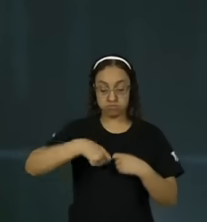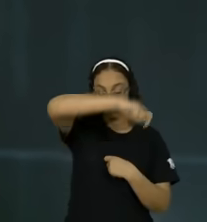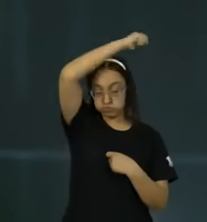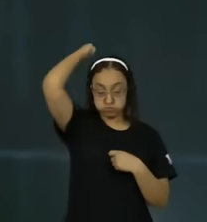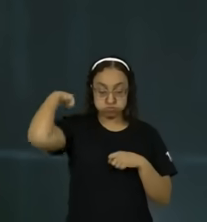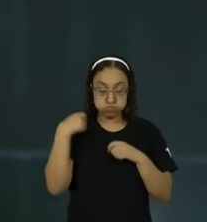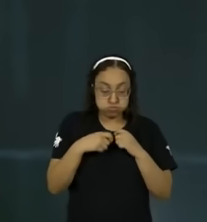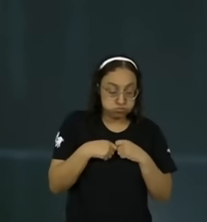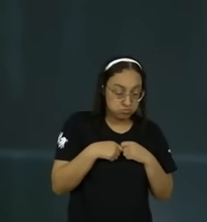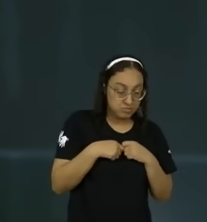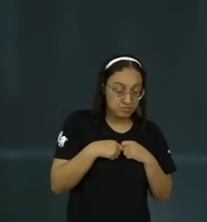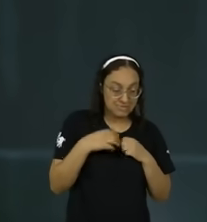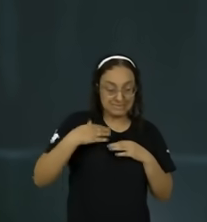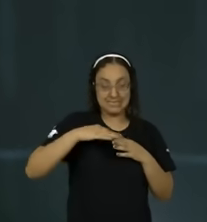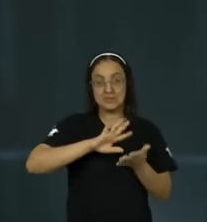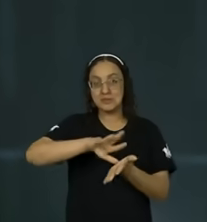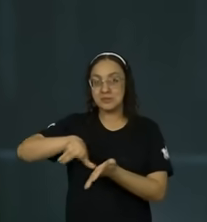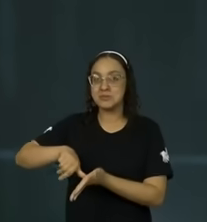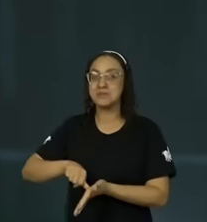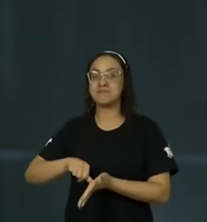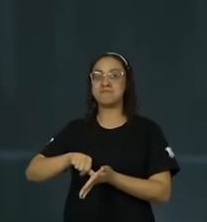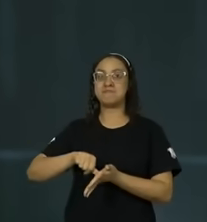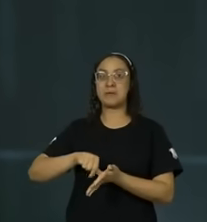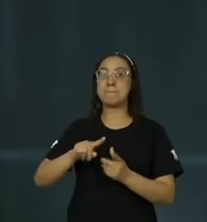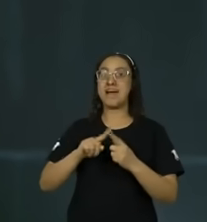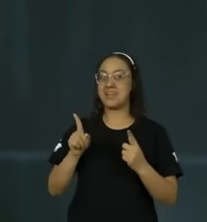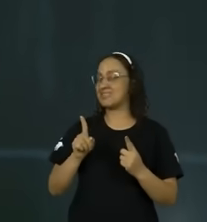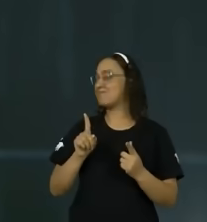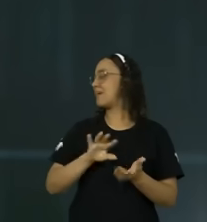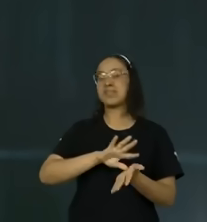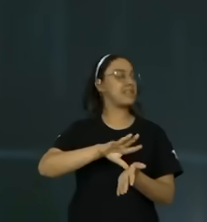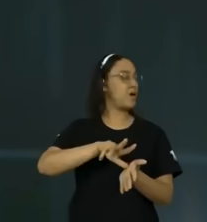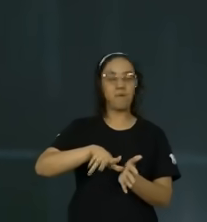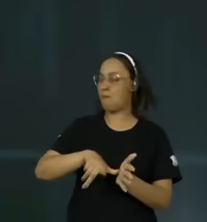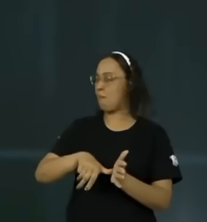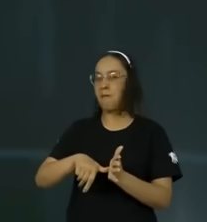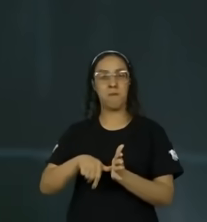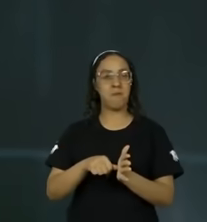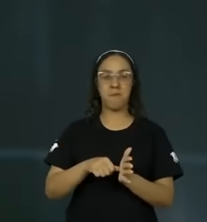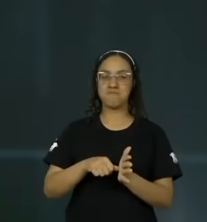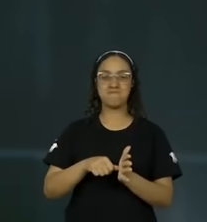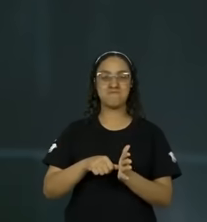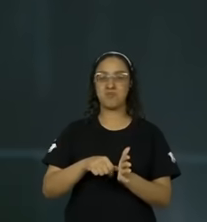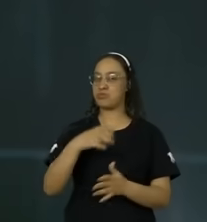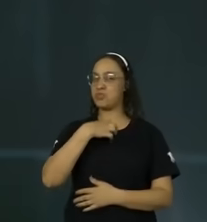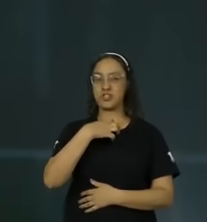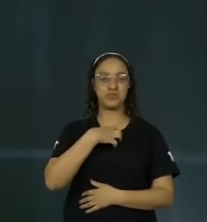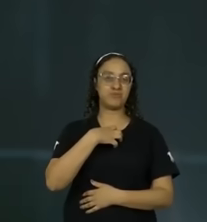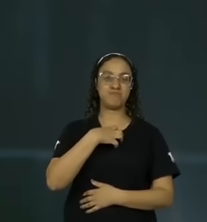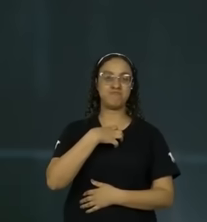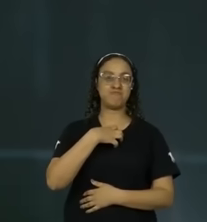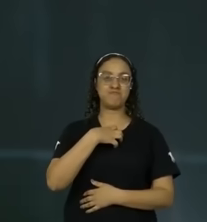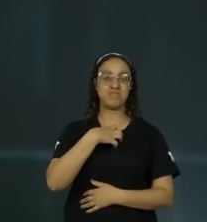mas ninguém tirou quem ele é de verdade. Tiraram o convívio com a família, mas ninguém mexeu no